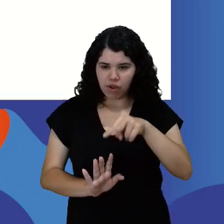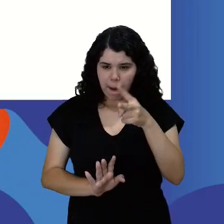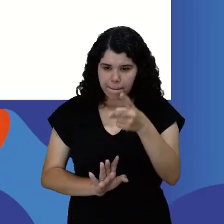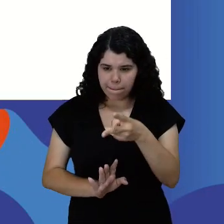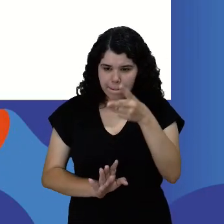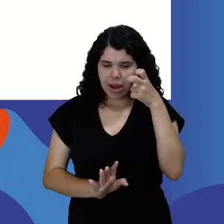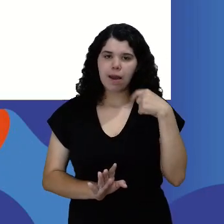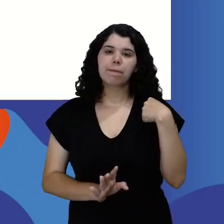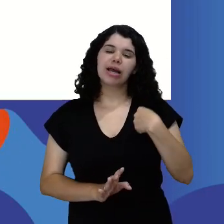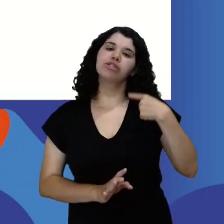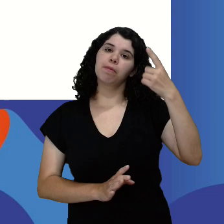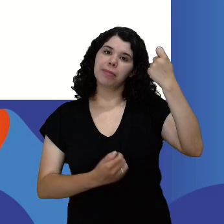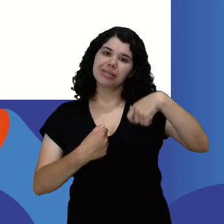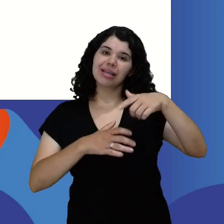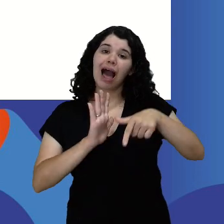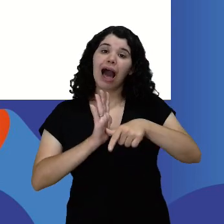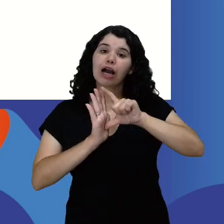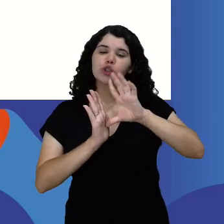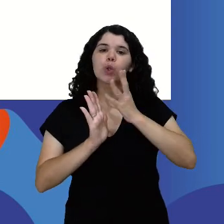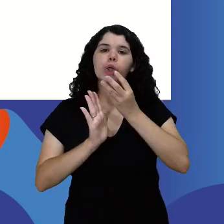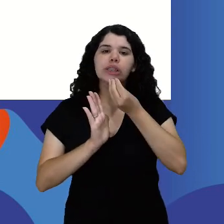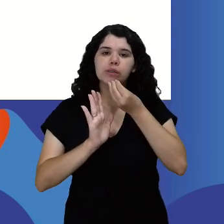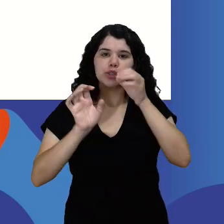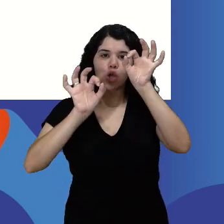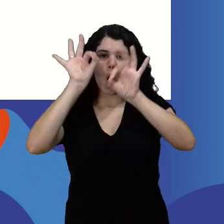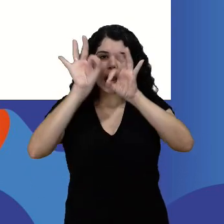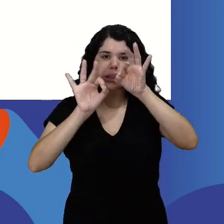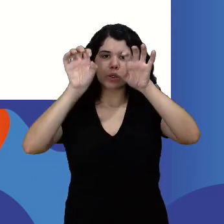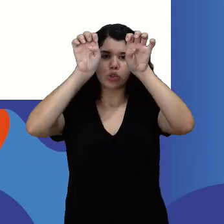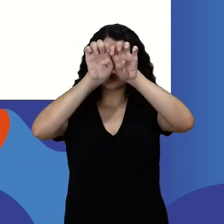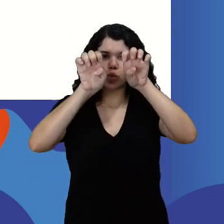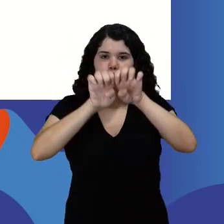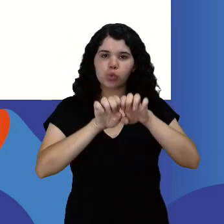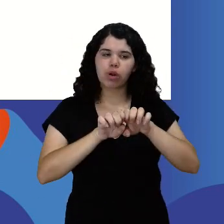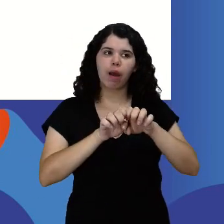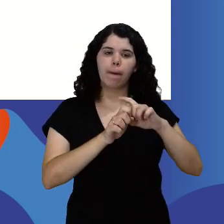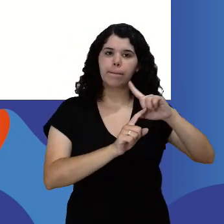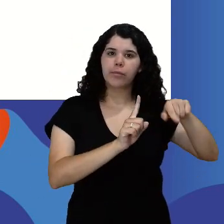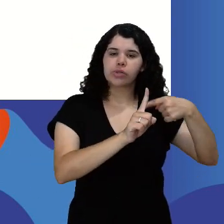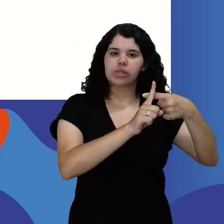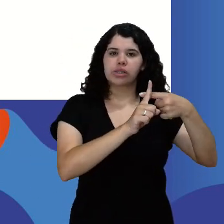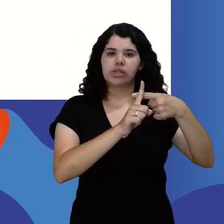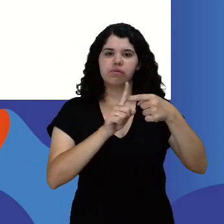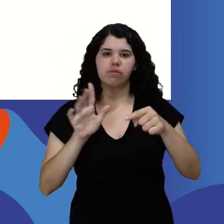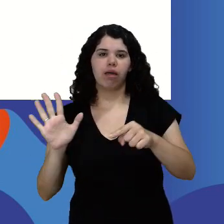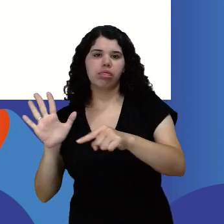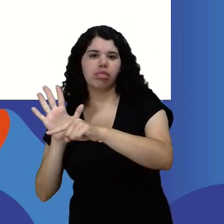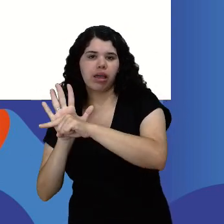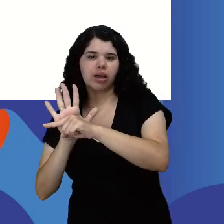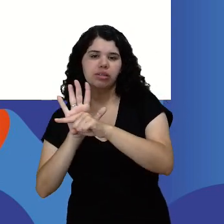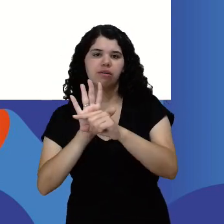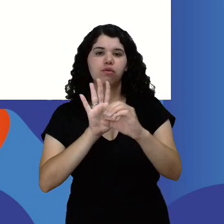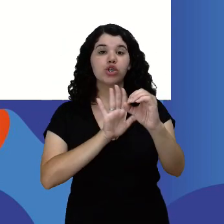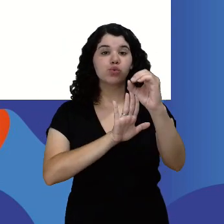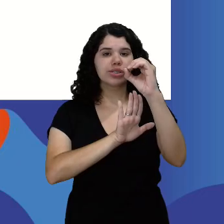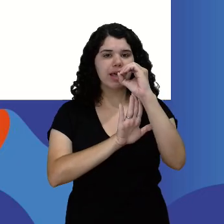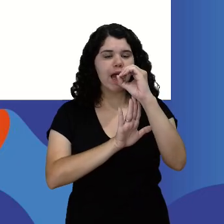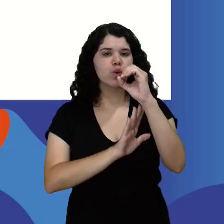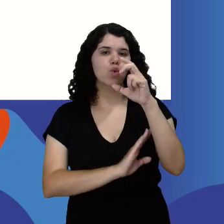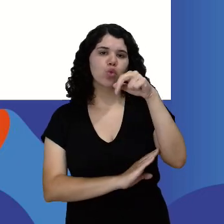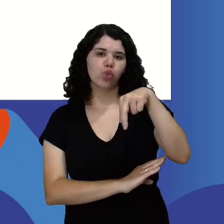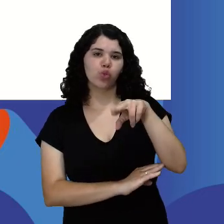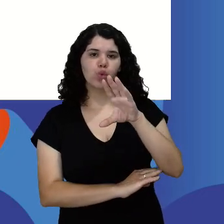ter aquela organização que eu mostrei, aonde estão os positivos, aonde estão os negativos e aonde está o nulo. Então,